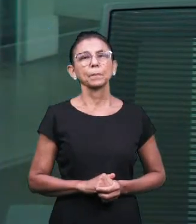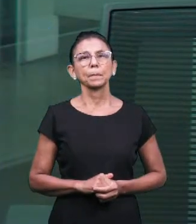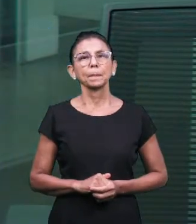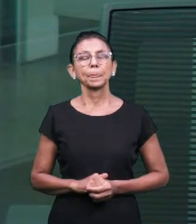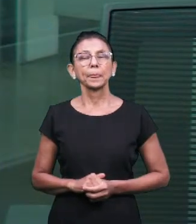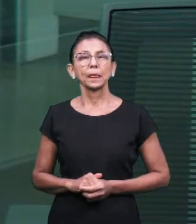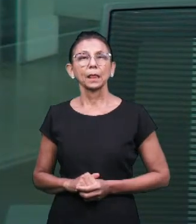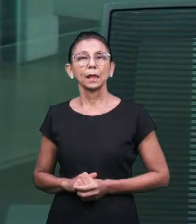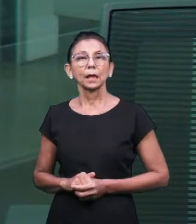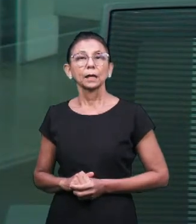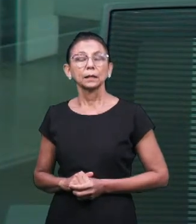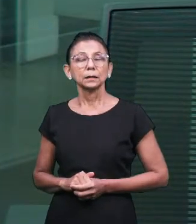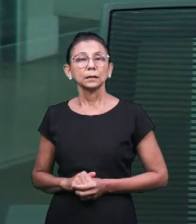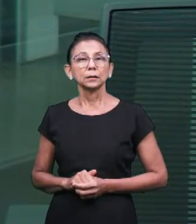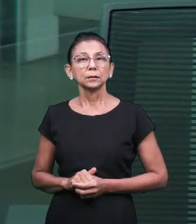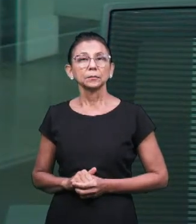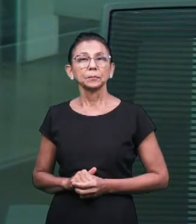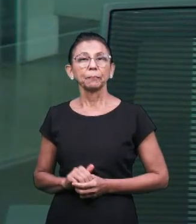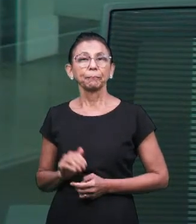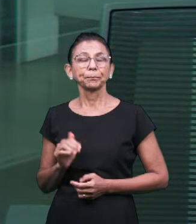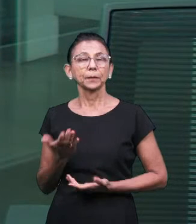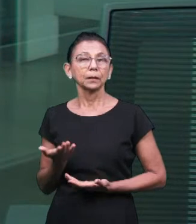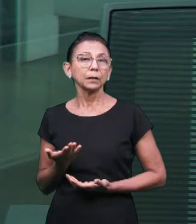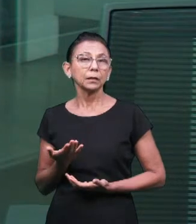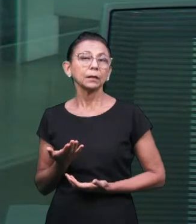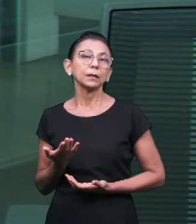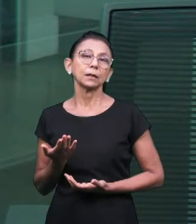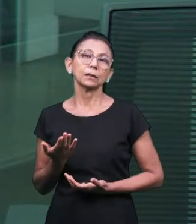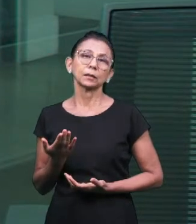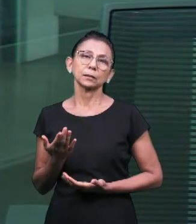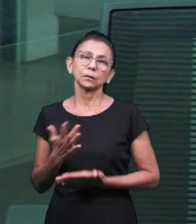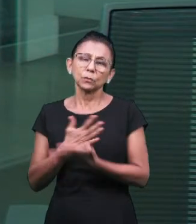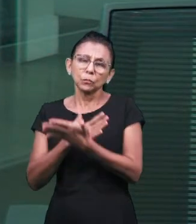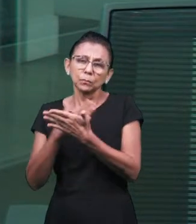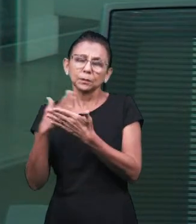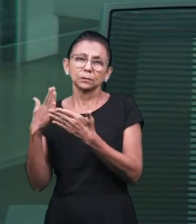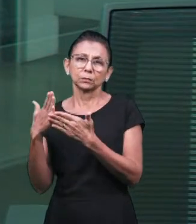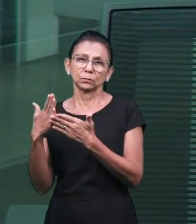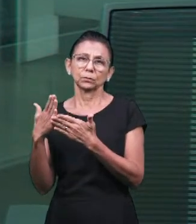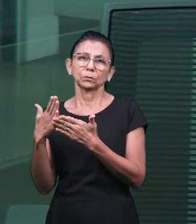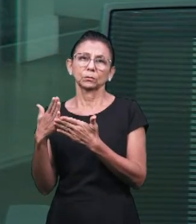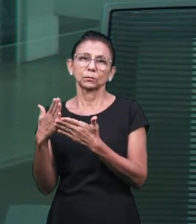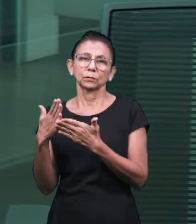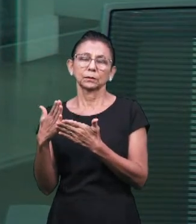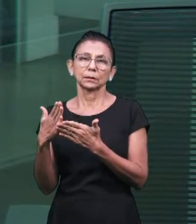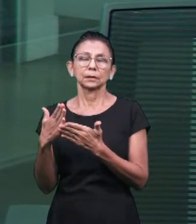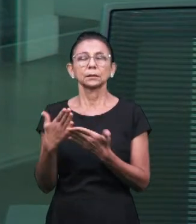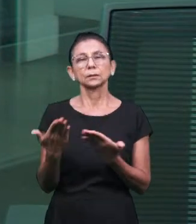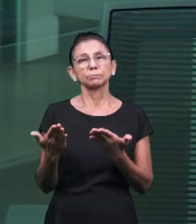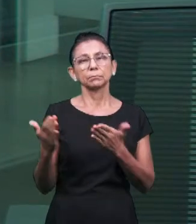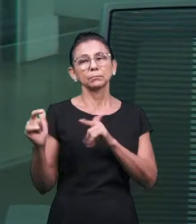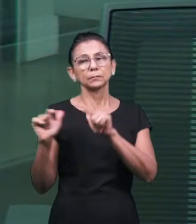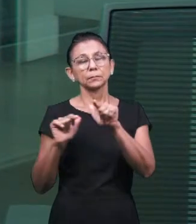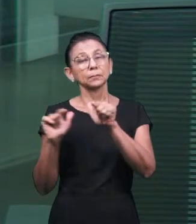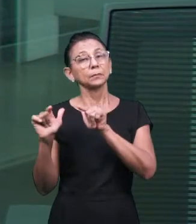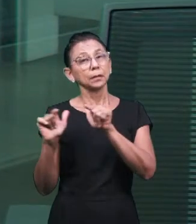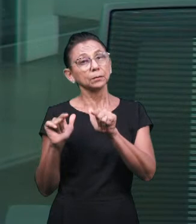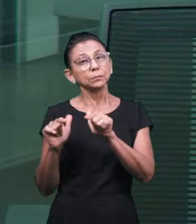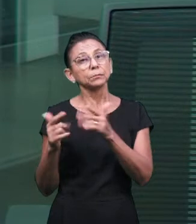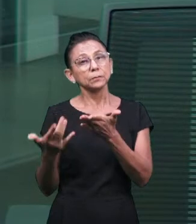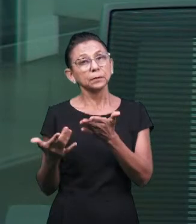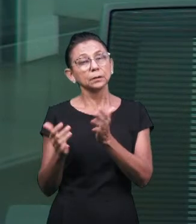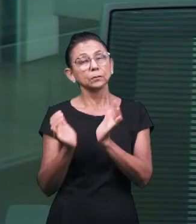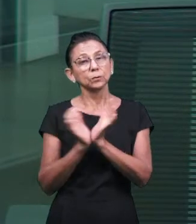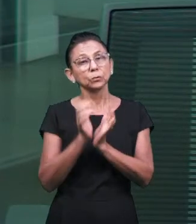ela criou esse tipo de trabalho, desenvolveu esse tipo de trabalho e passou isso